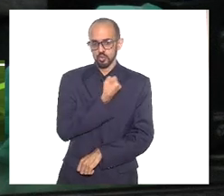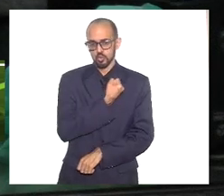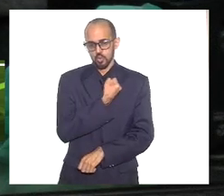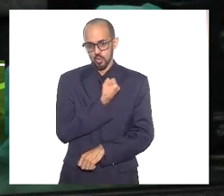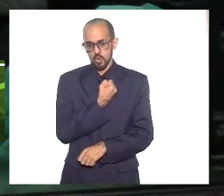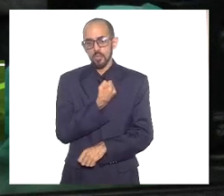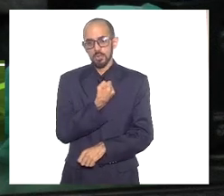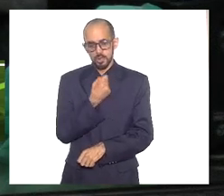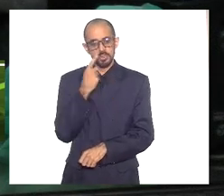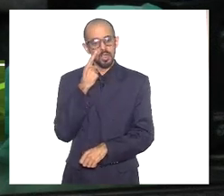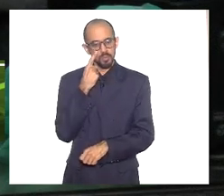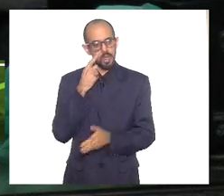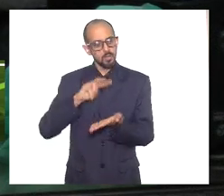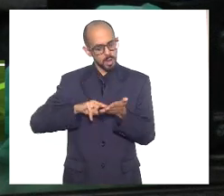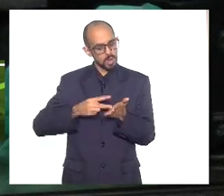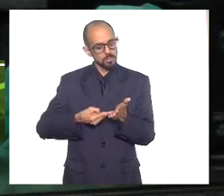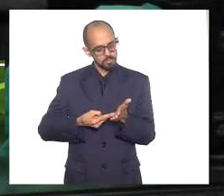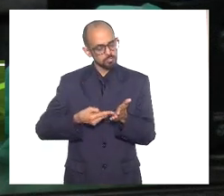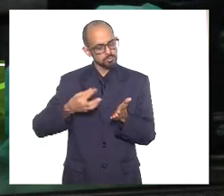segurança